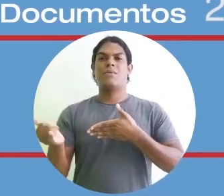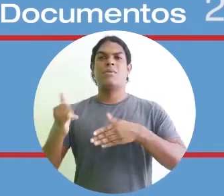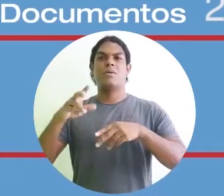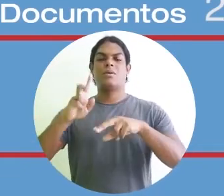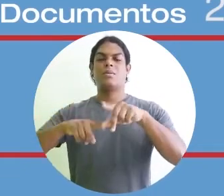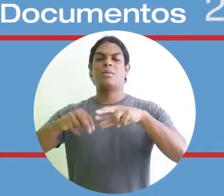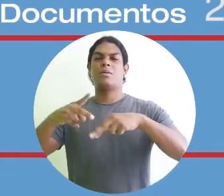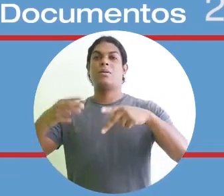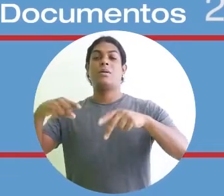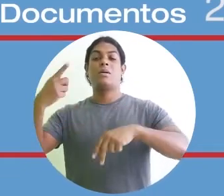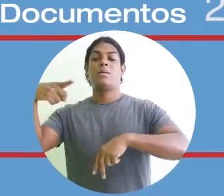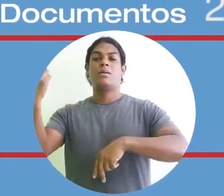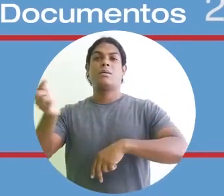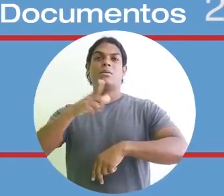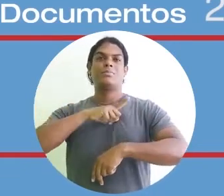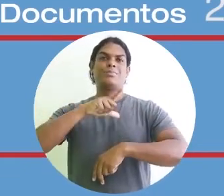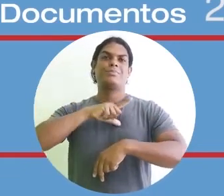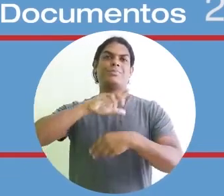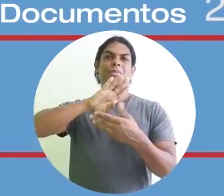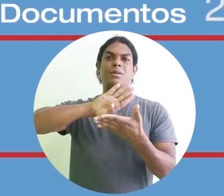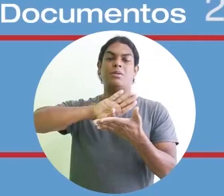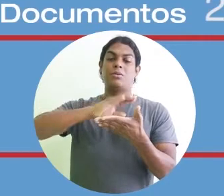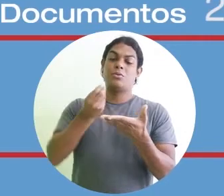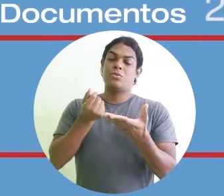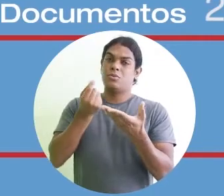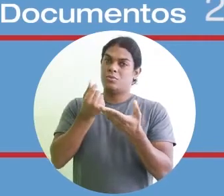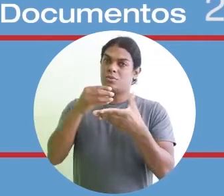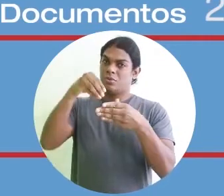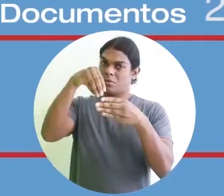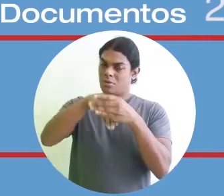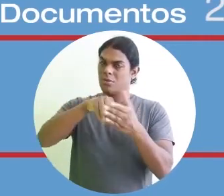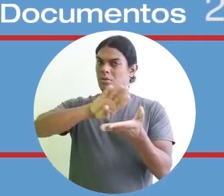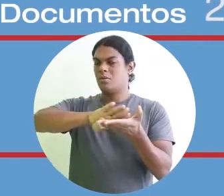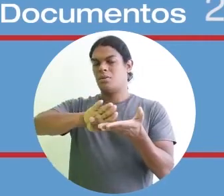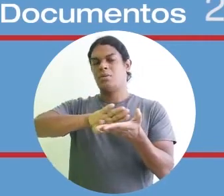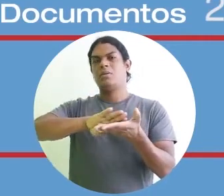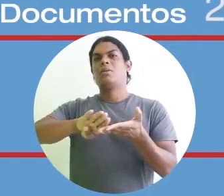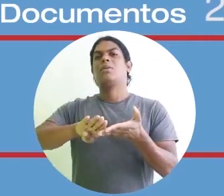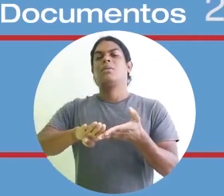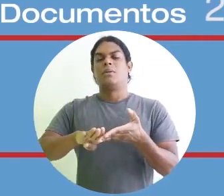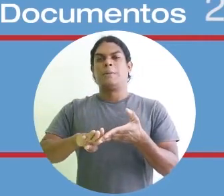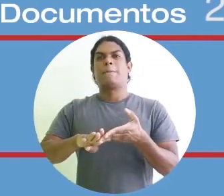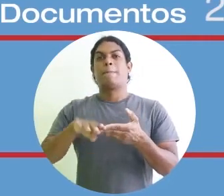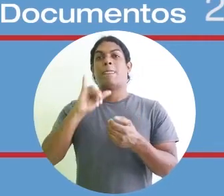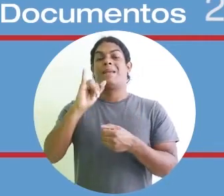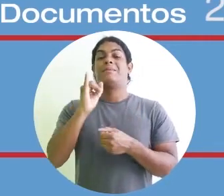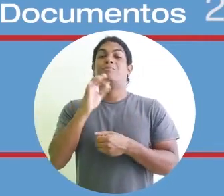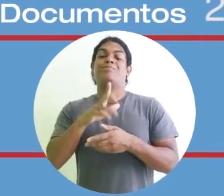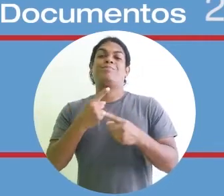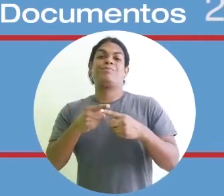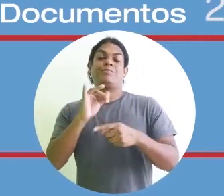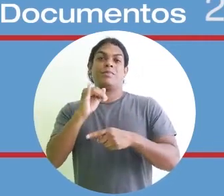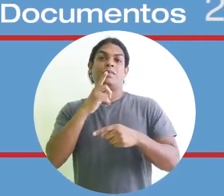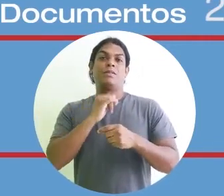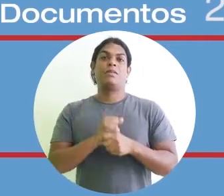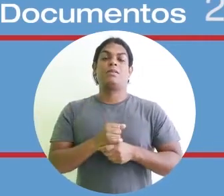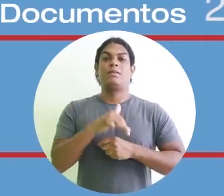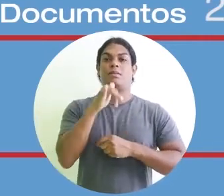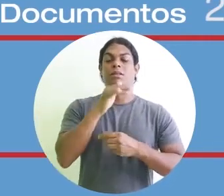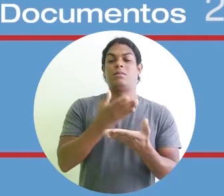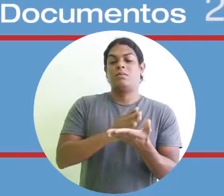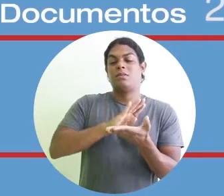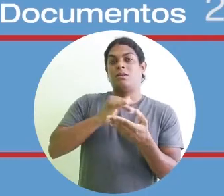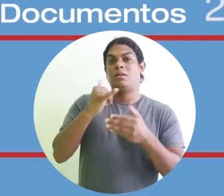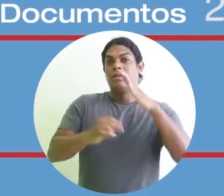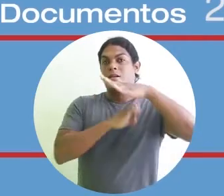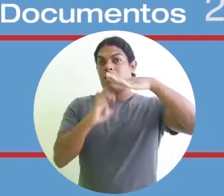negociação para depois receber esse produto. Então, se ele embarcar e não enviar a documentação, garante que o